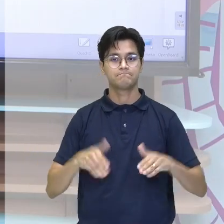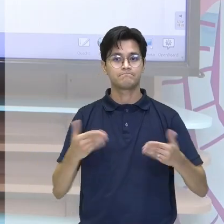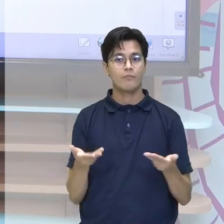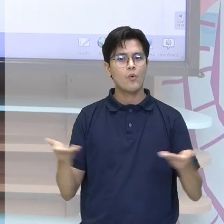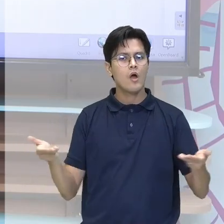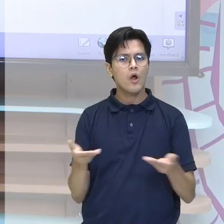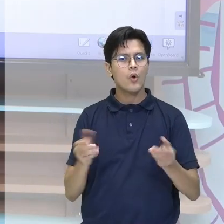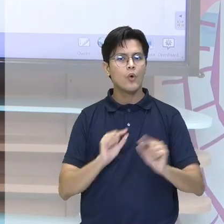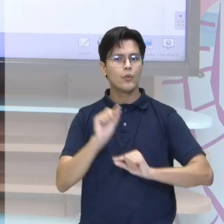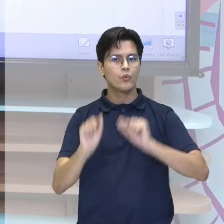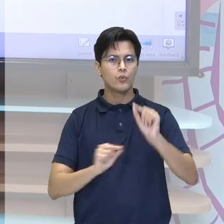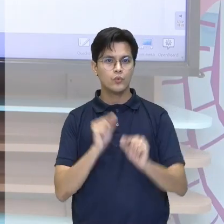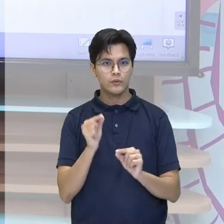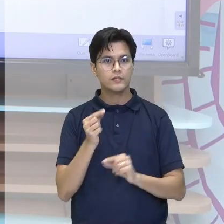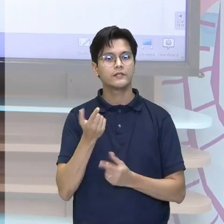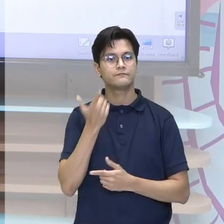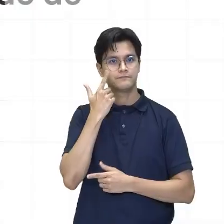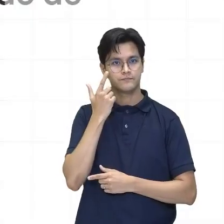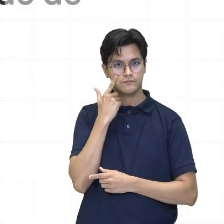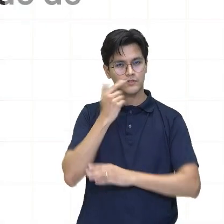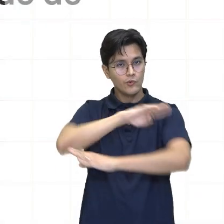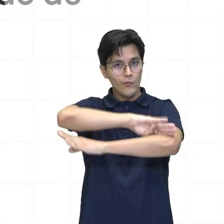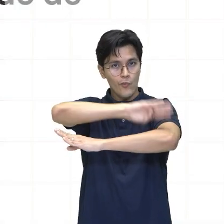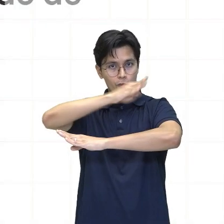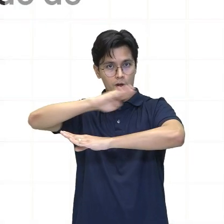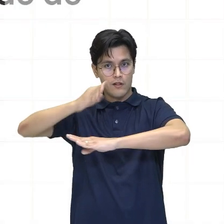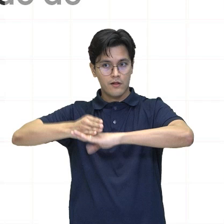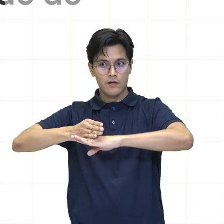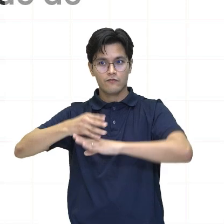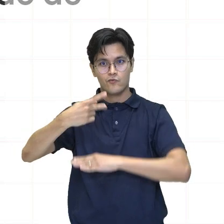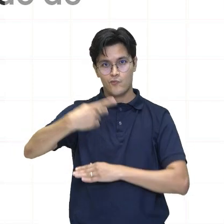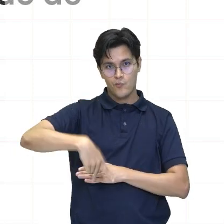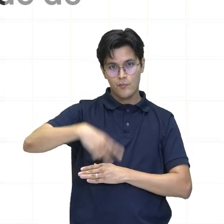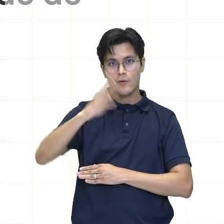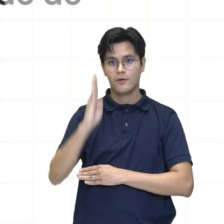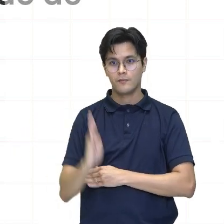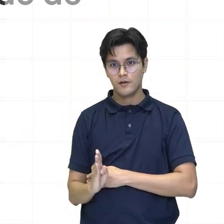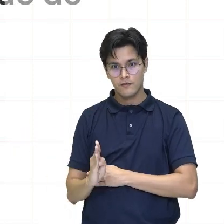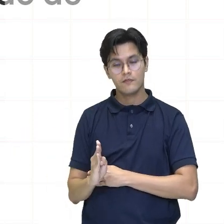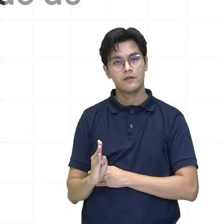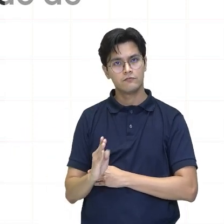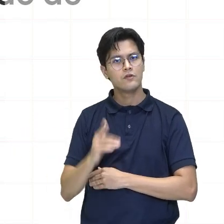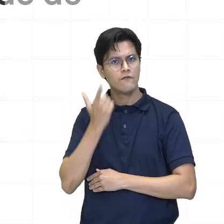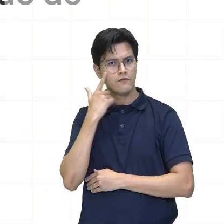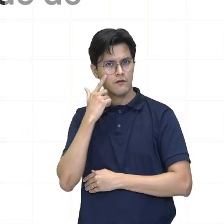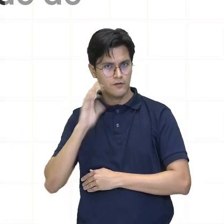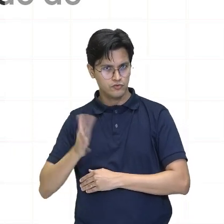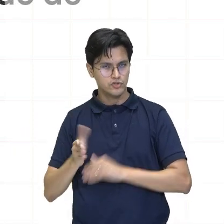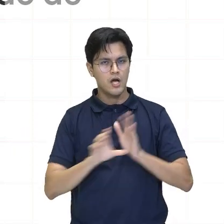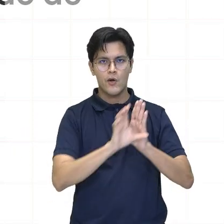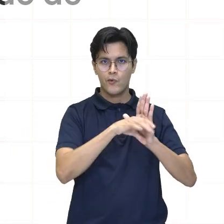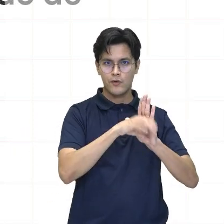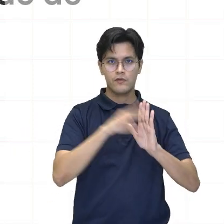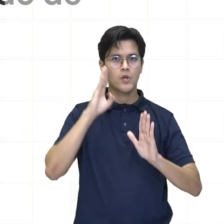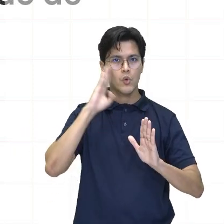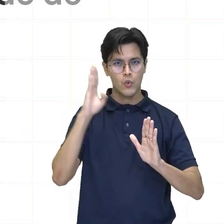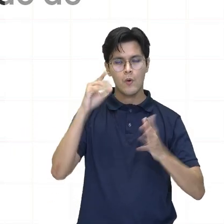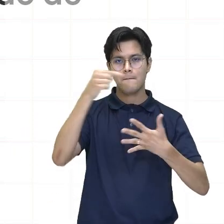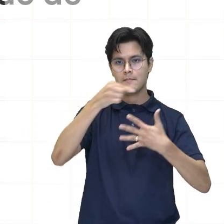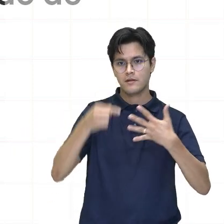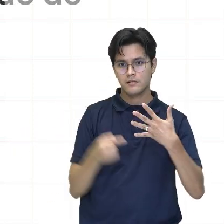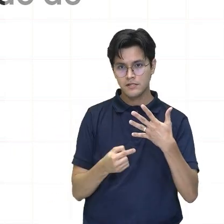agora o relevo no Brasil, né? A gente já viu aí esses principais conceitos. Eles são situados em uma